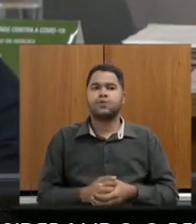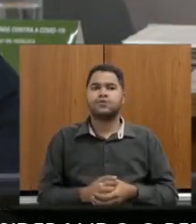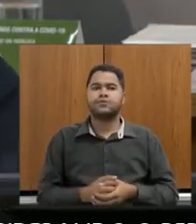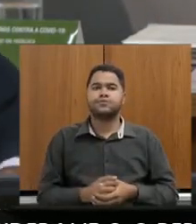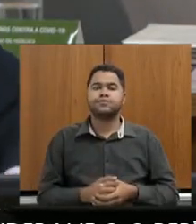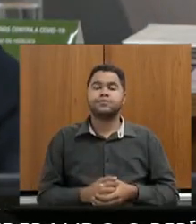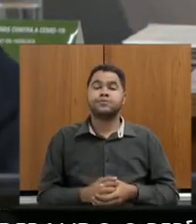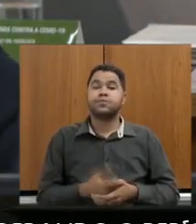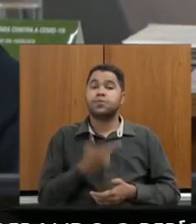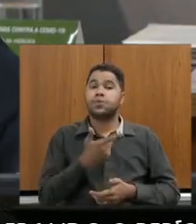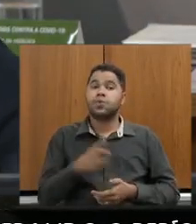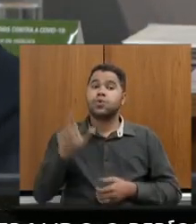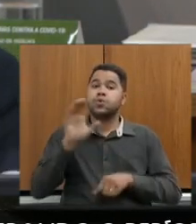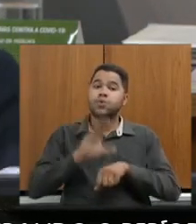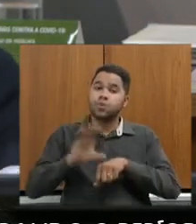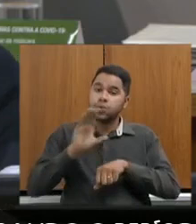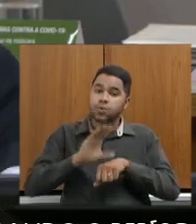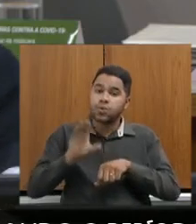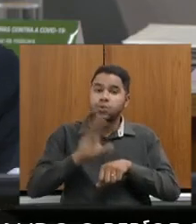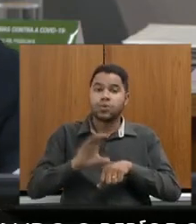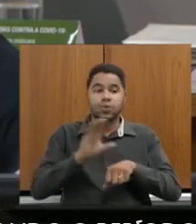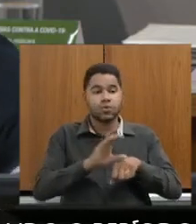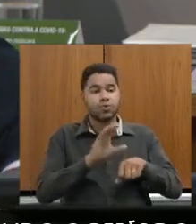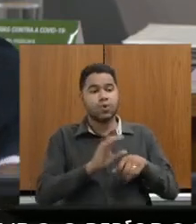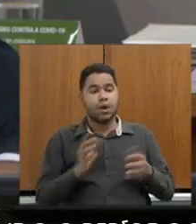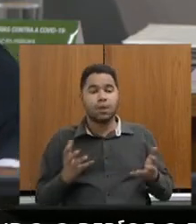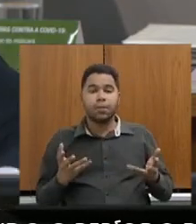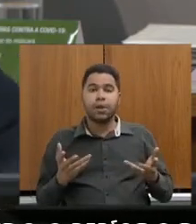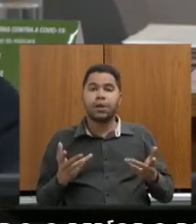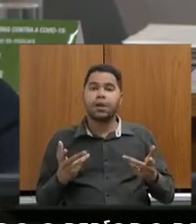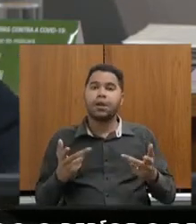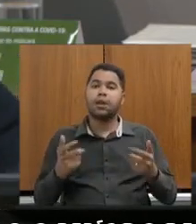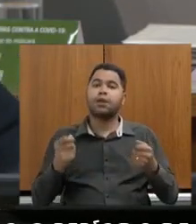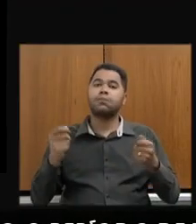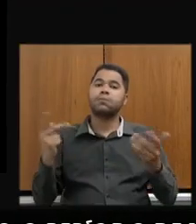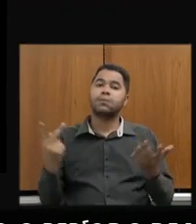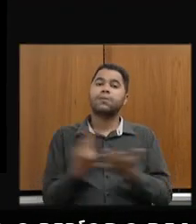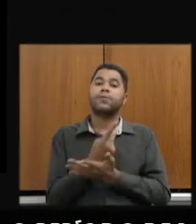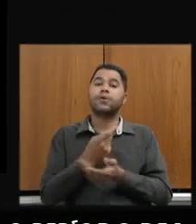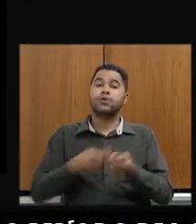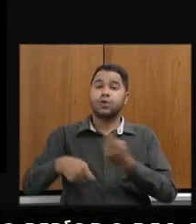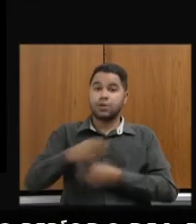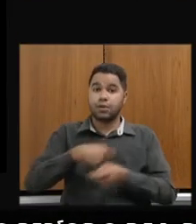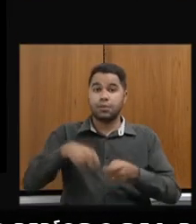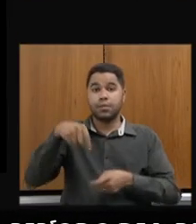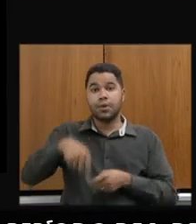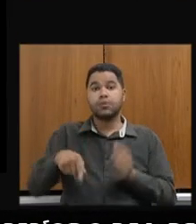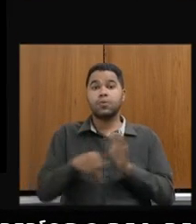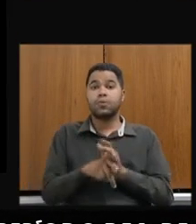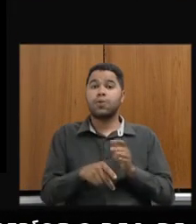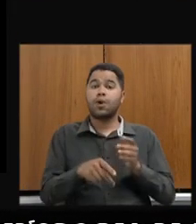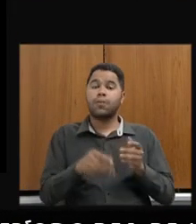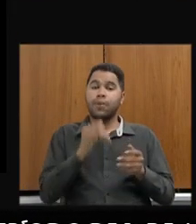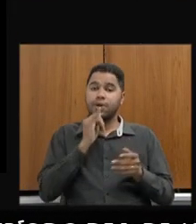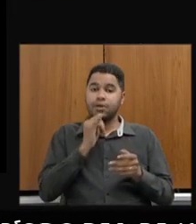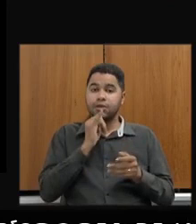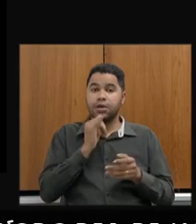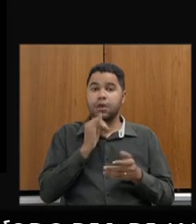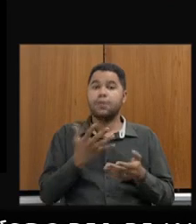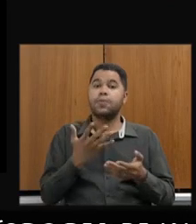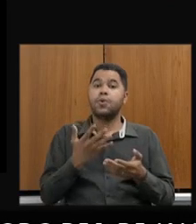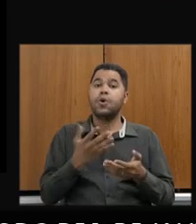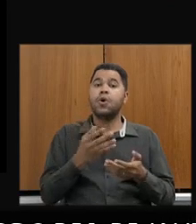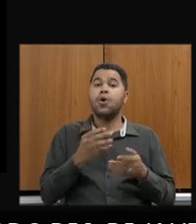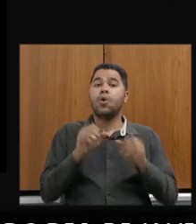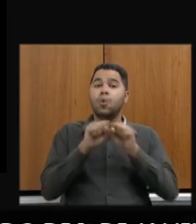o e outros cursos é de capaz de capacitação que foram realizados ao seminário de gerenciamento como eu falei de crise negociação de reféns workshop de